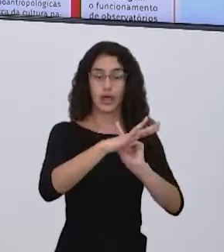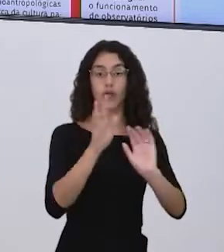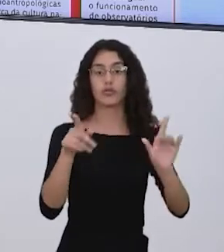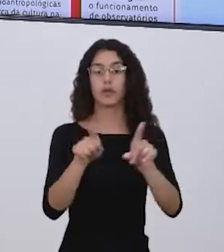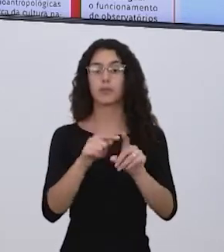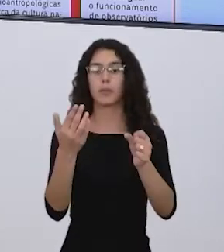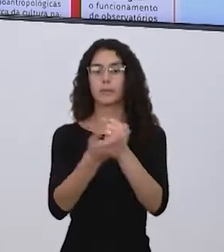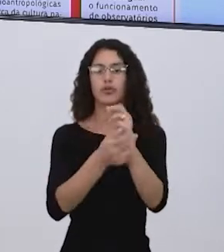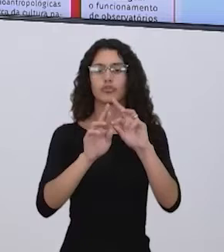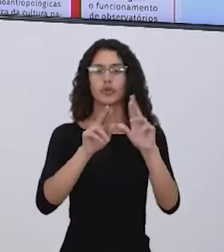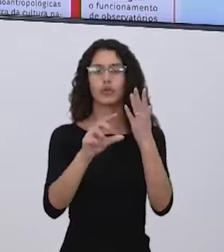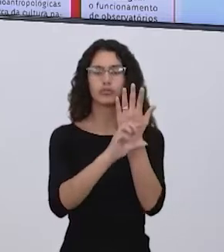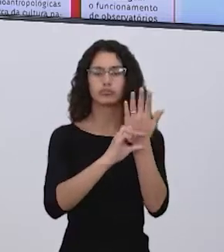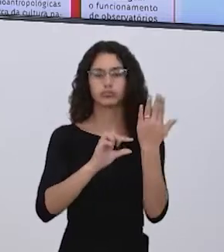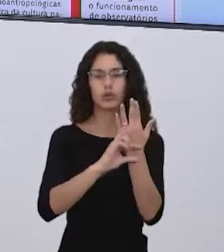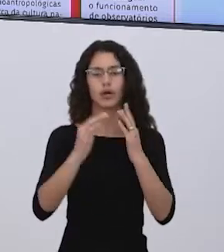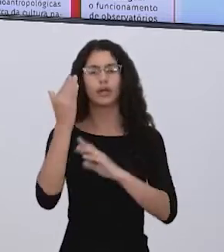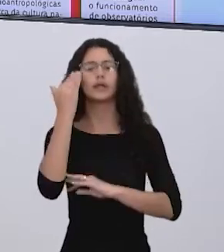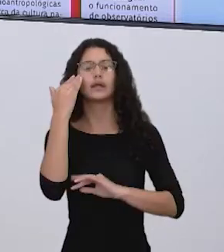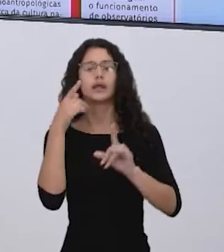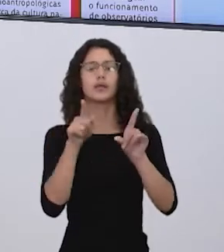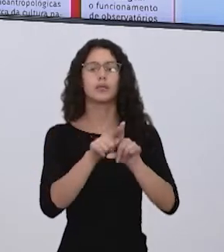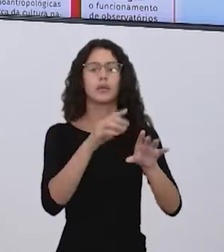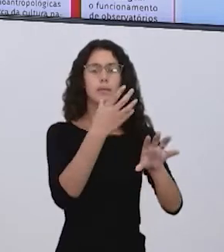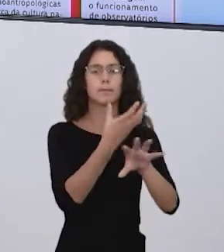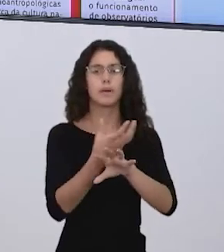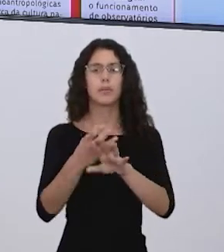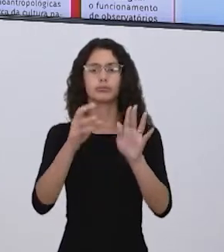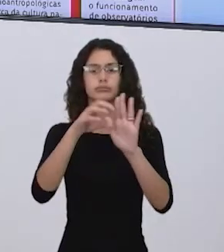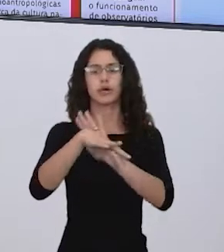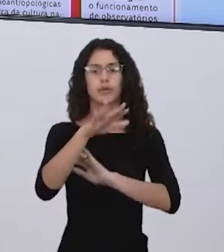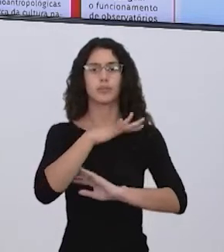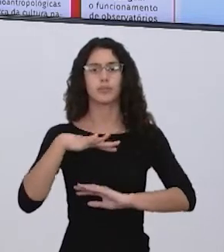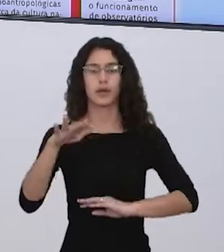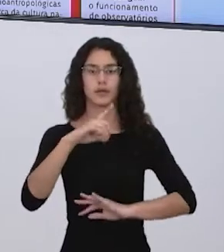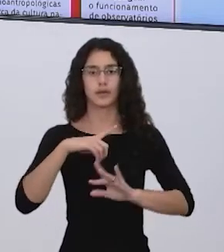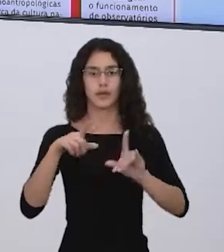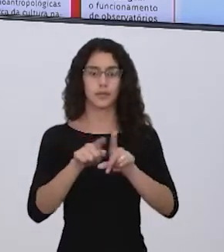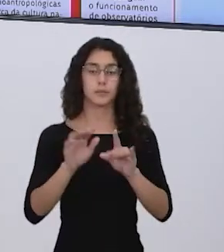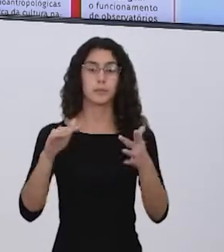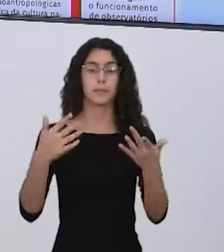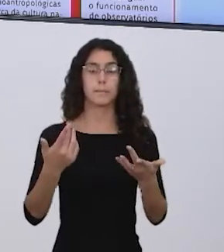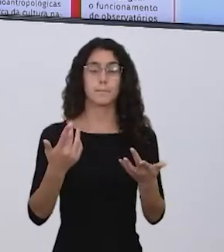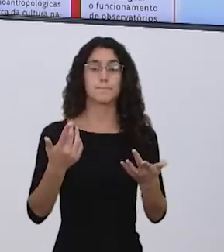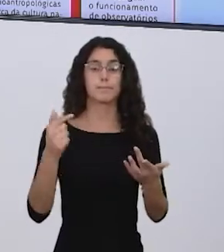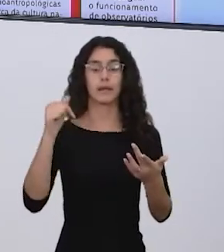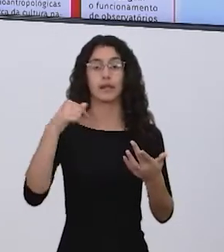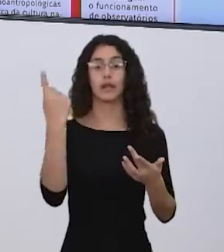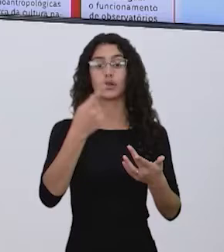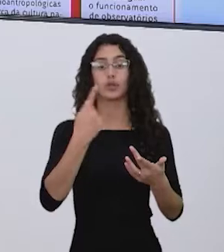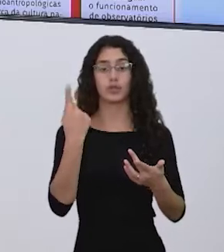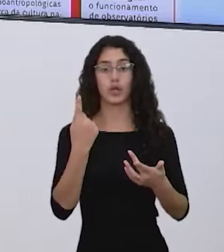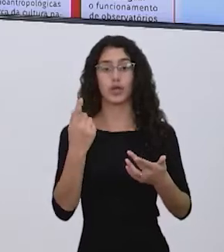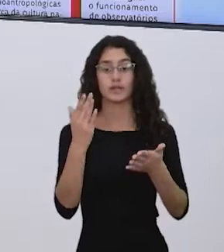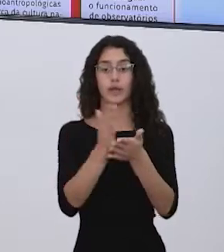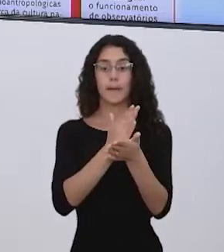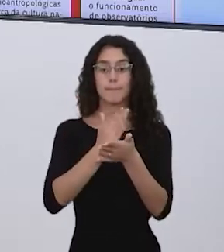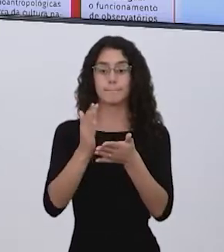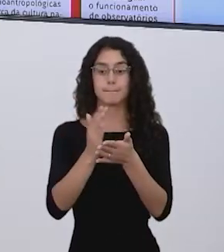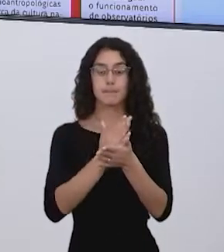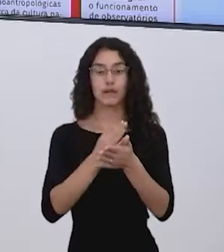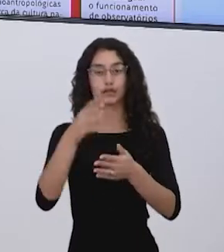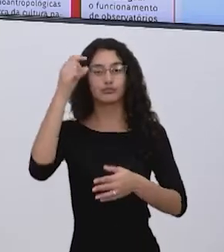com base em diferentes autores, entender o conceito de espaço, território e paisagem. Então, ó, aqui a gente está